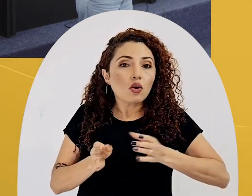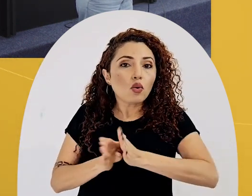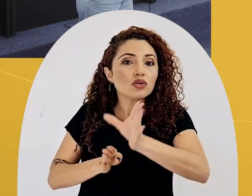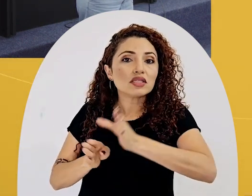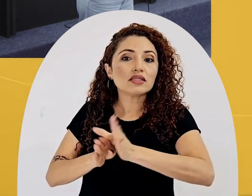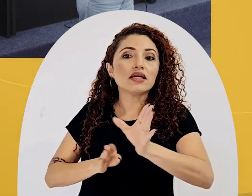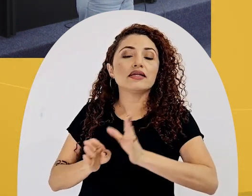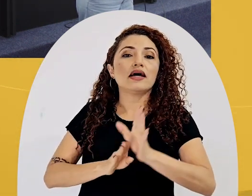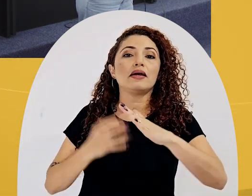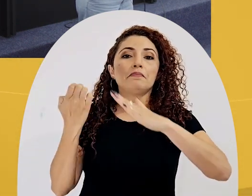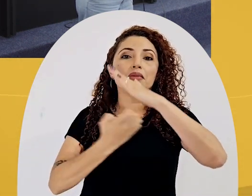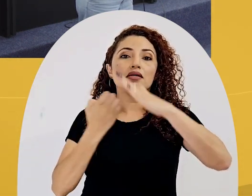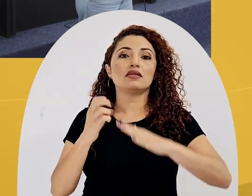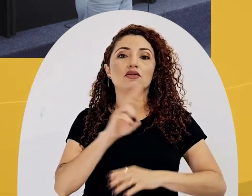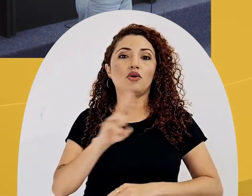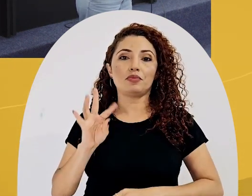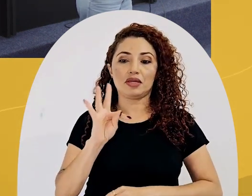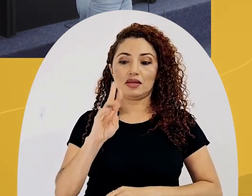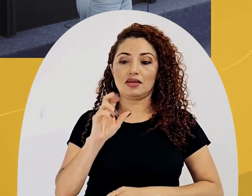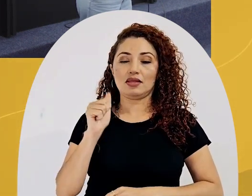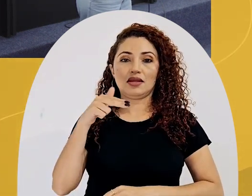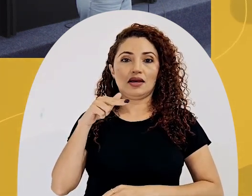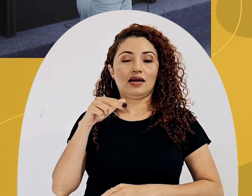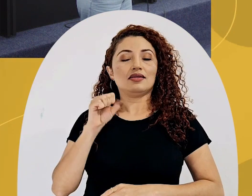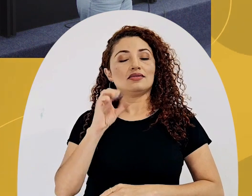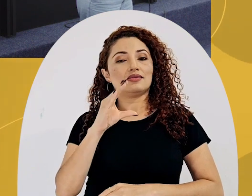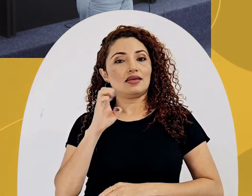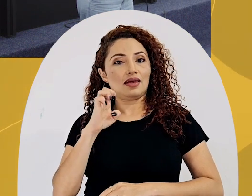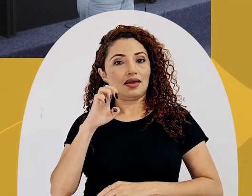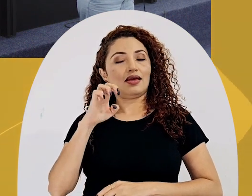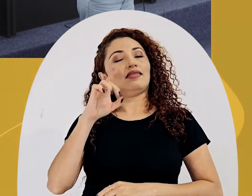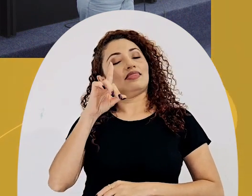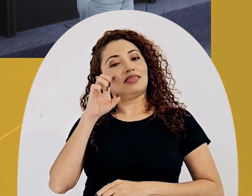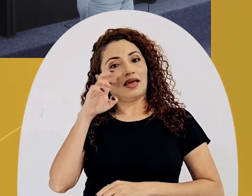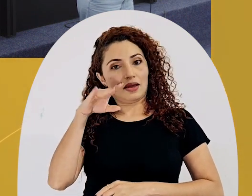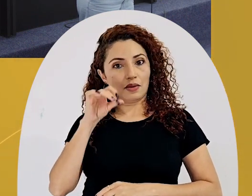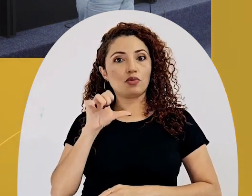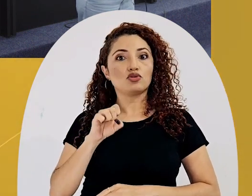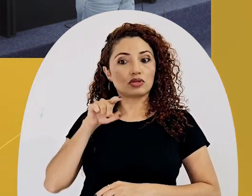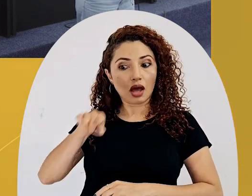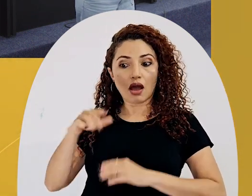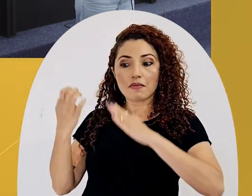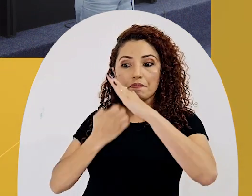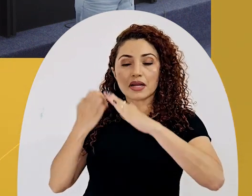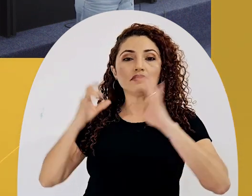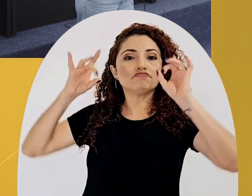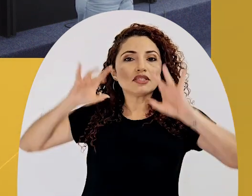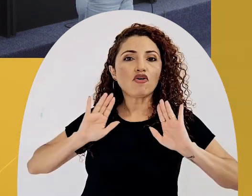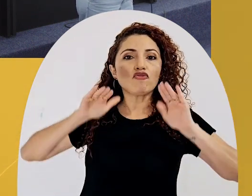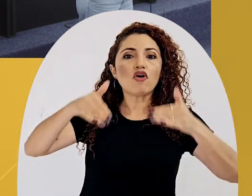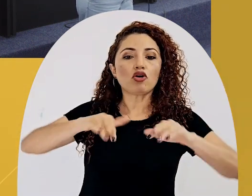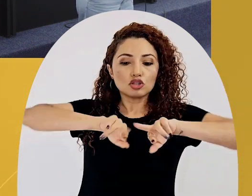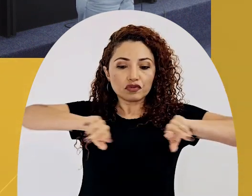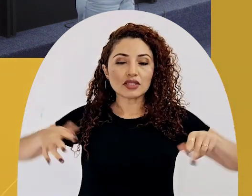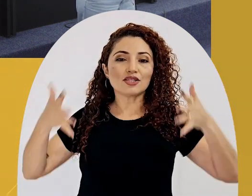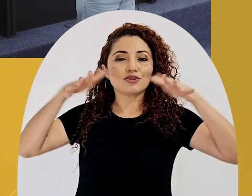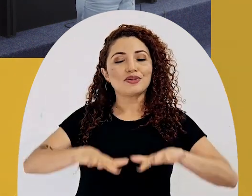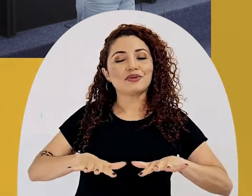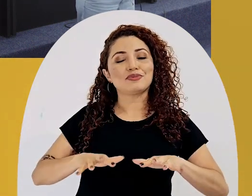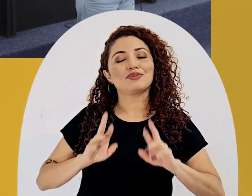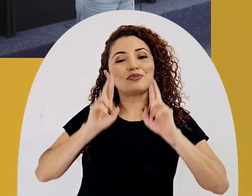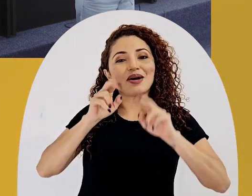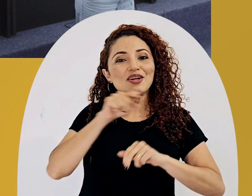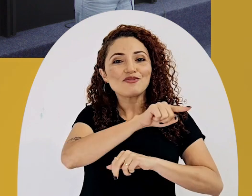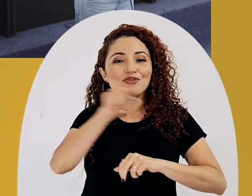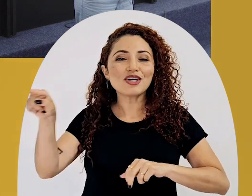Transcendemos, que é uma empresa especializada nessa discussão de diversidade e inclusão. Então, espero que vocês recebam bem e aproveitem